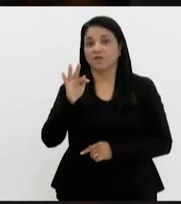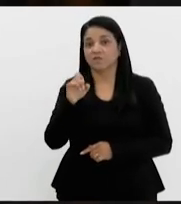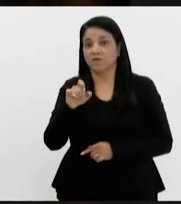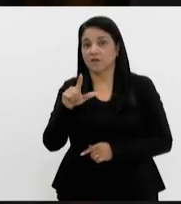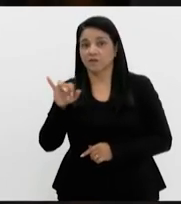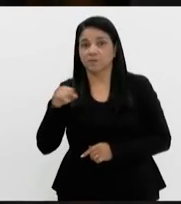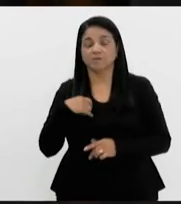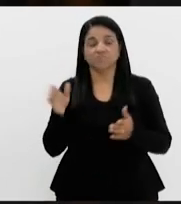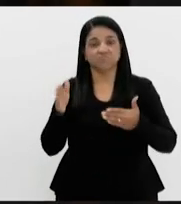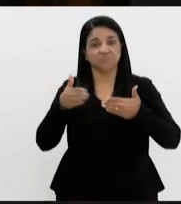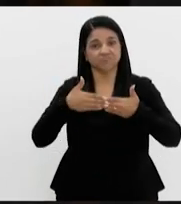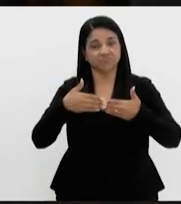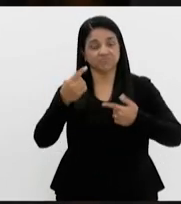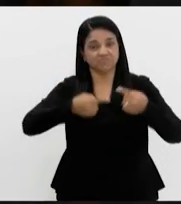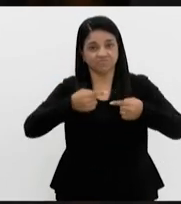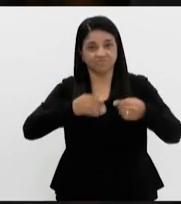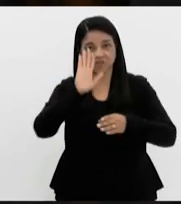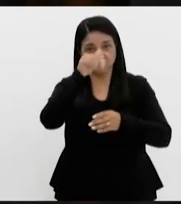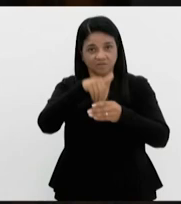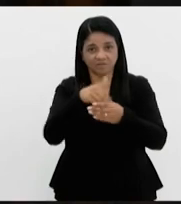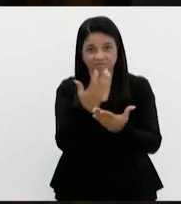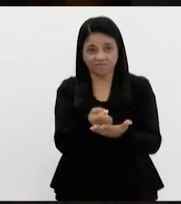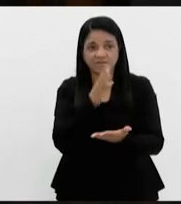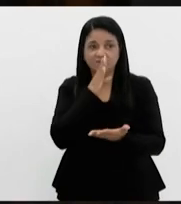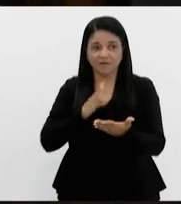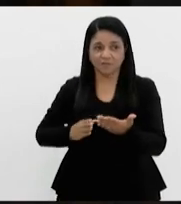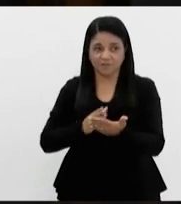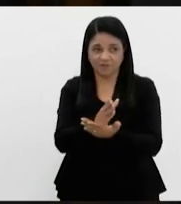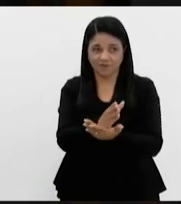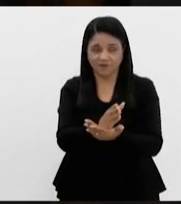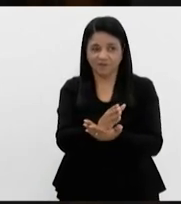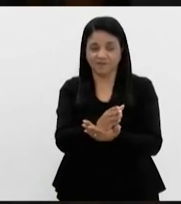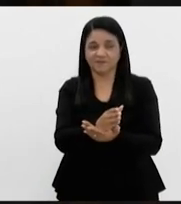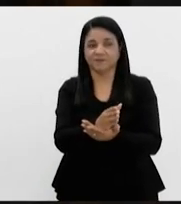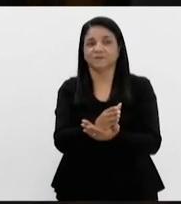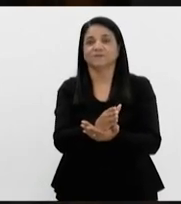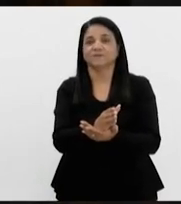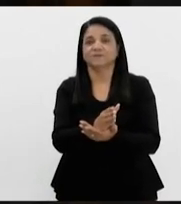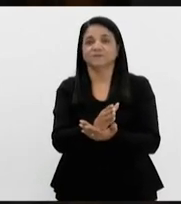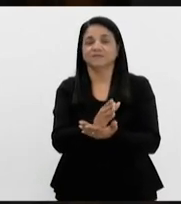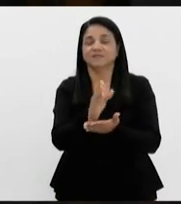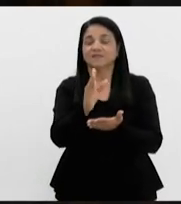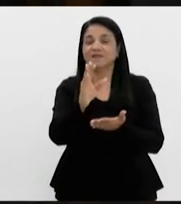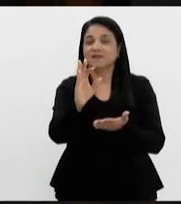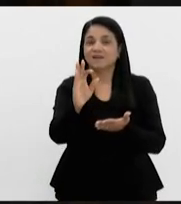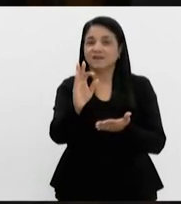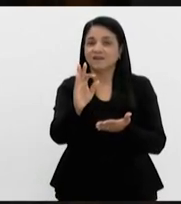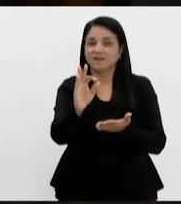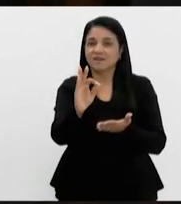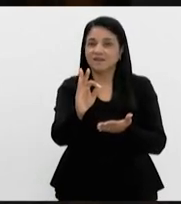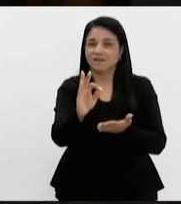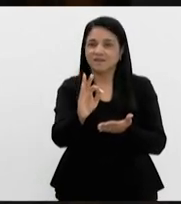queira discutir, encerrada a discussão e votação. Os senhores que aprovam, permaneçam como estão. Aprovado, vai a